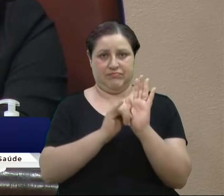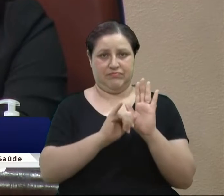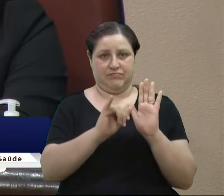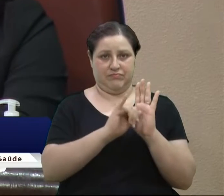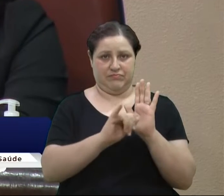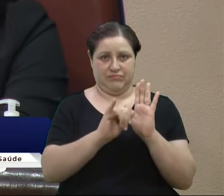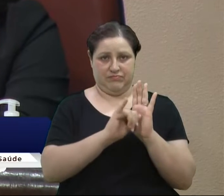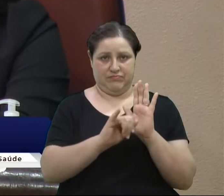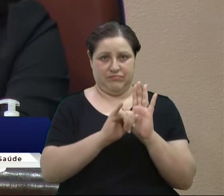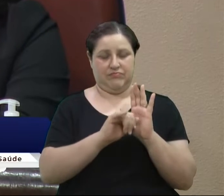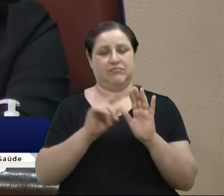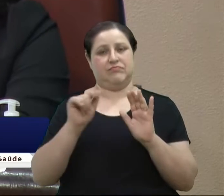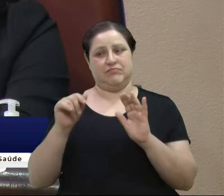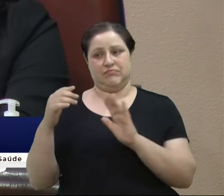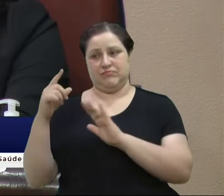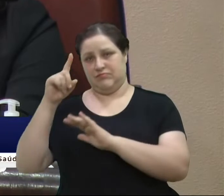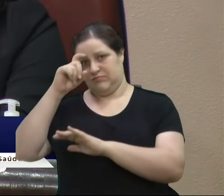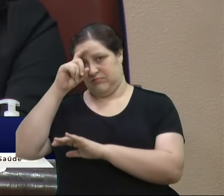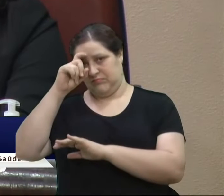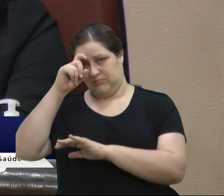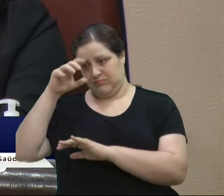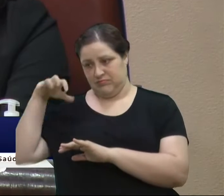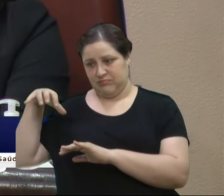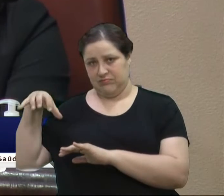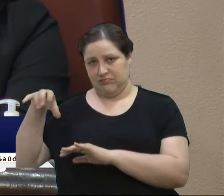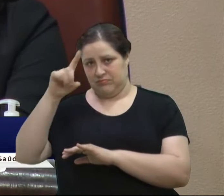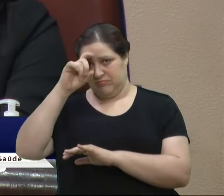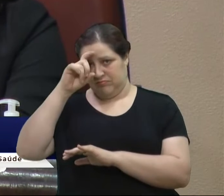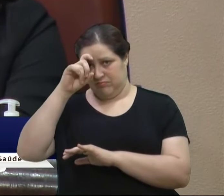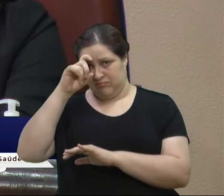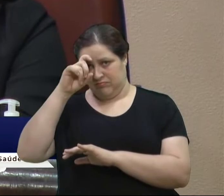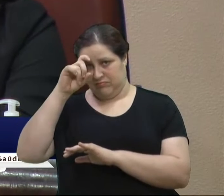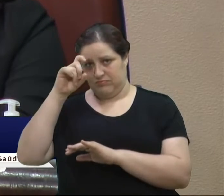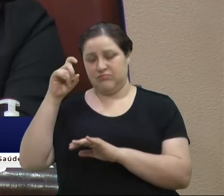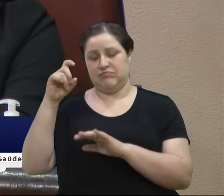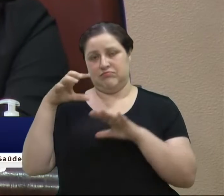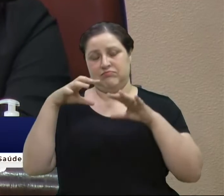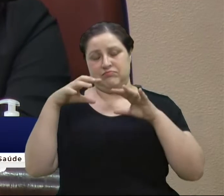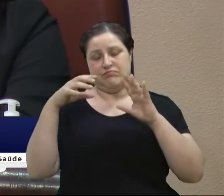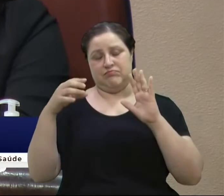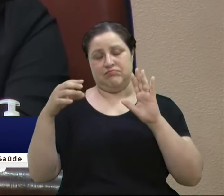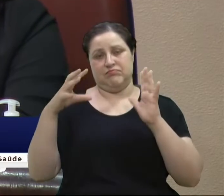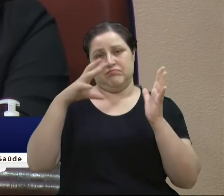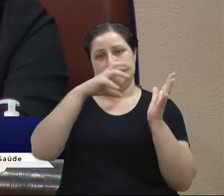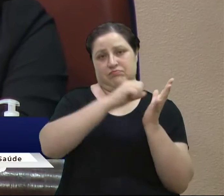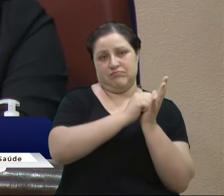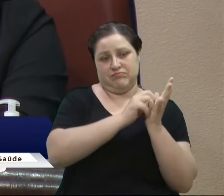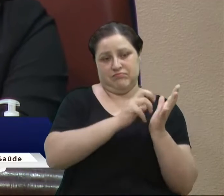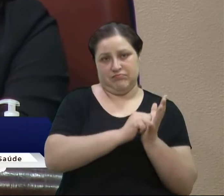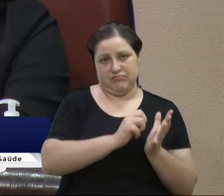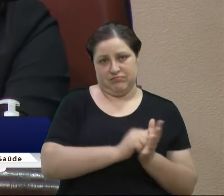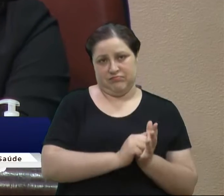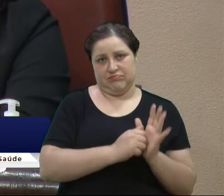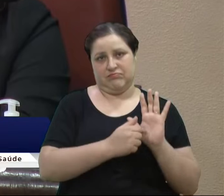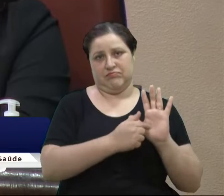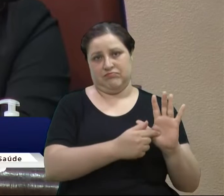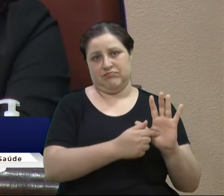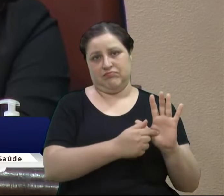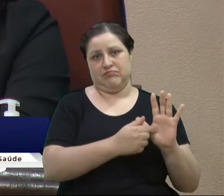hospitais vão se credenciar e vão ofertar os serviços que querem e nos quantitativos que